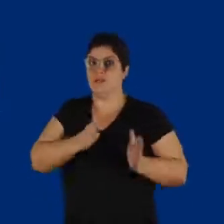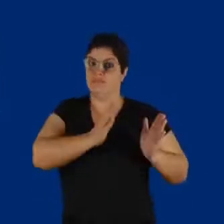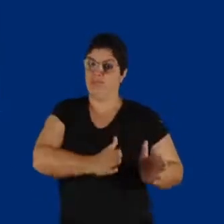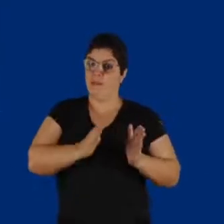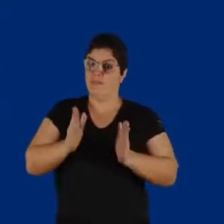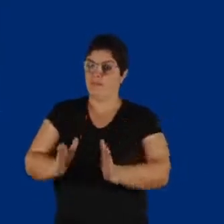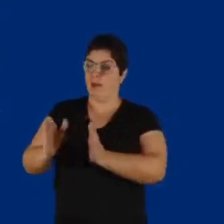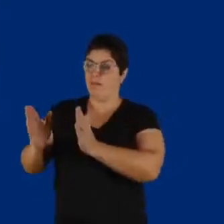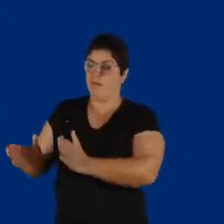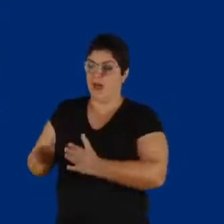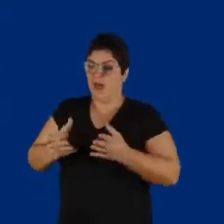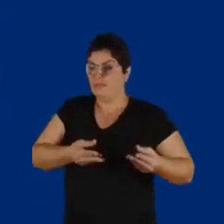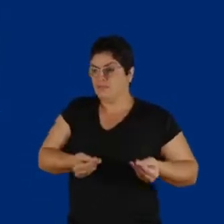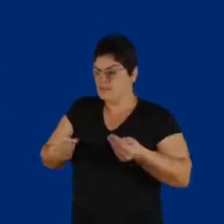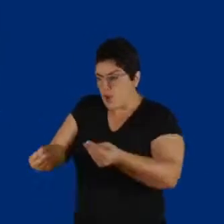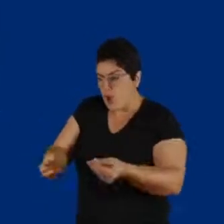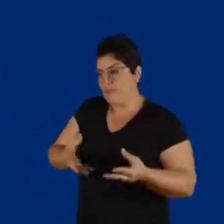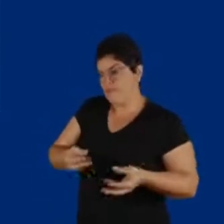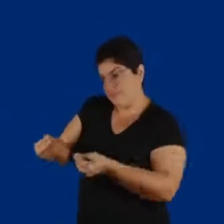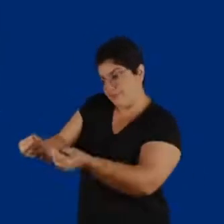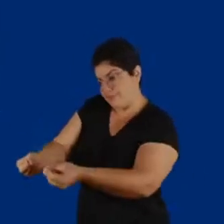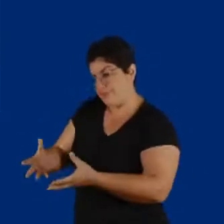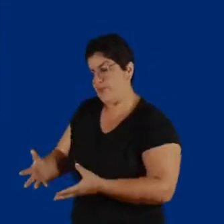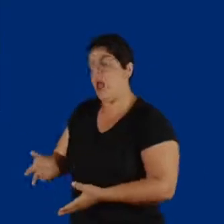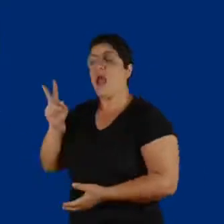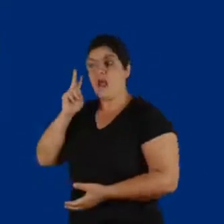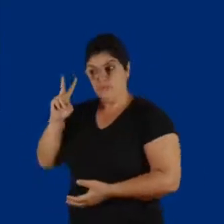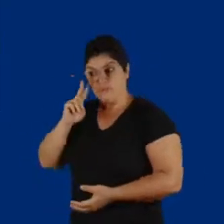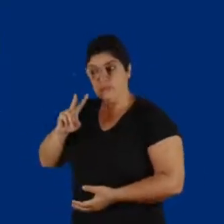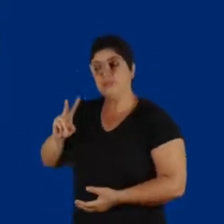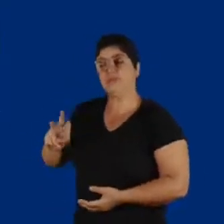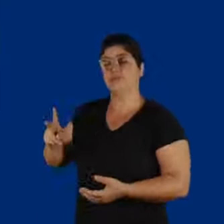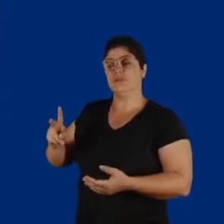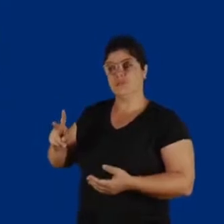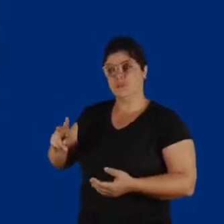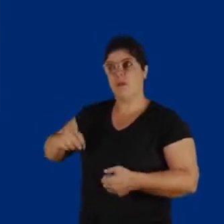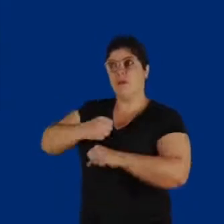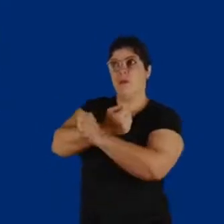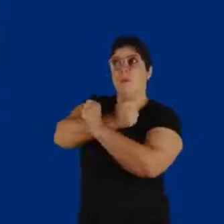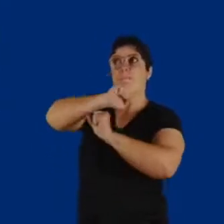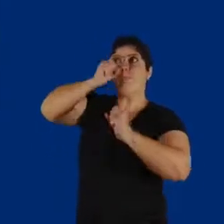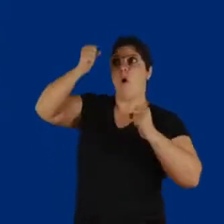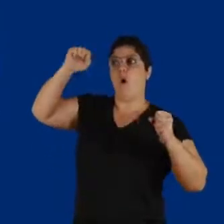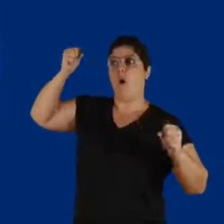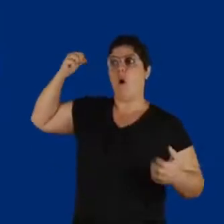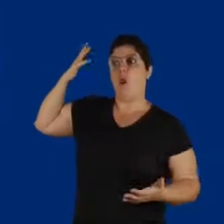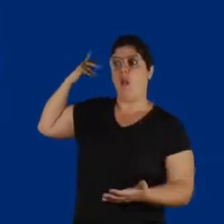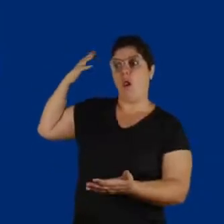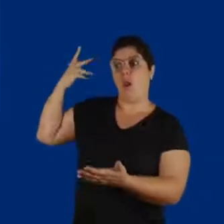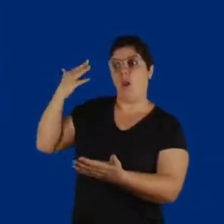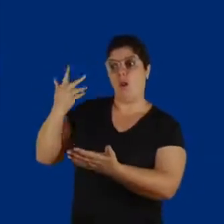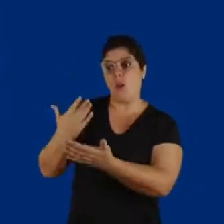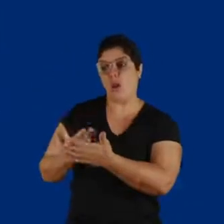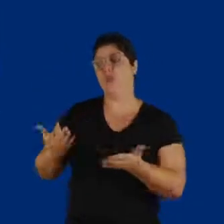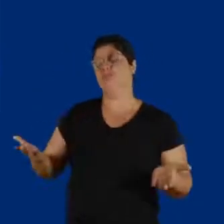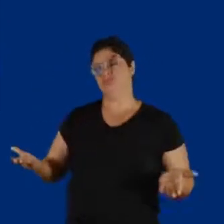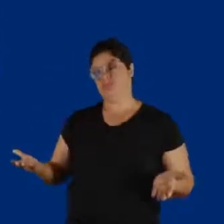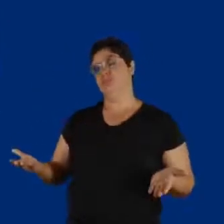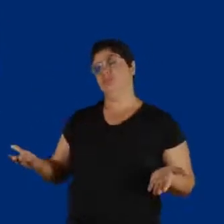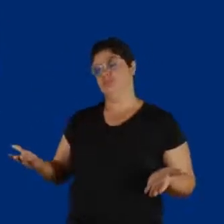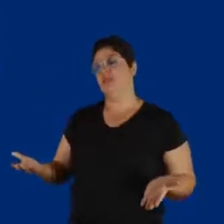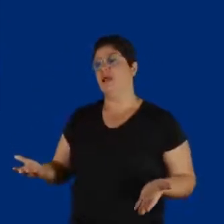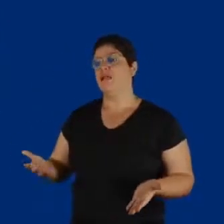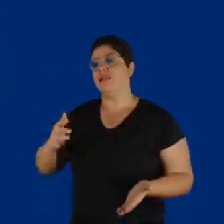eles entendam que há uma grande história de várias centenas de anos, e isso pode se tornar